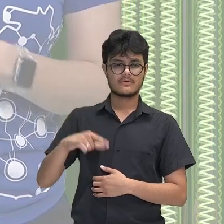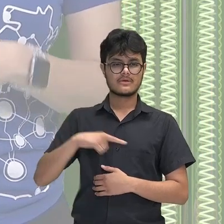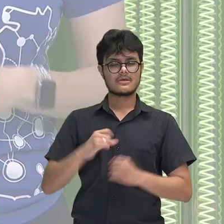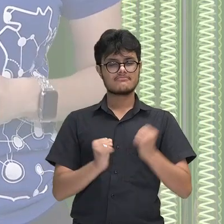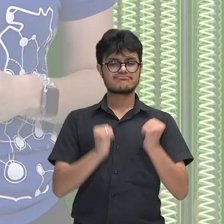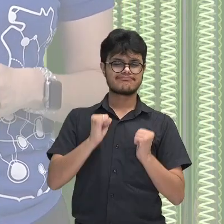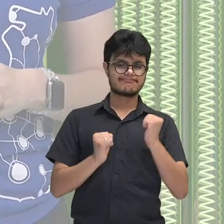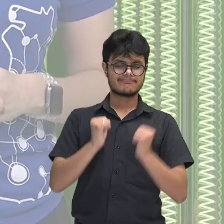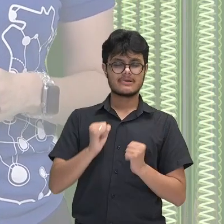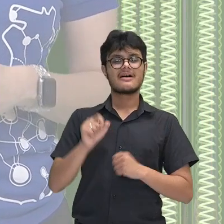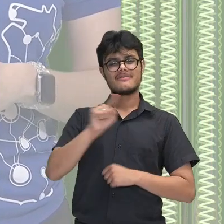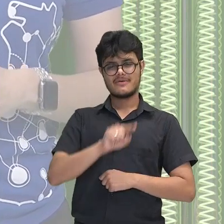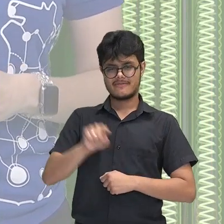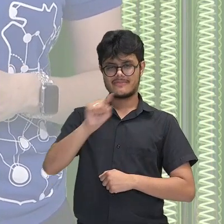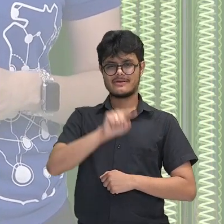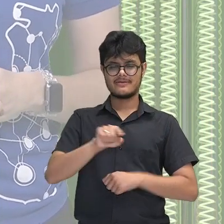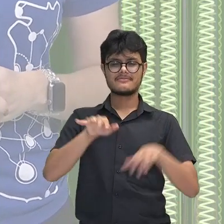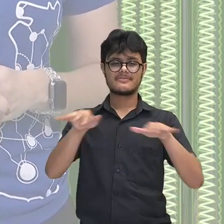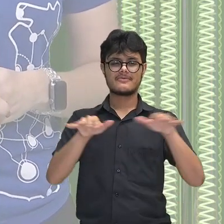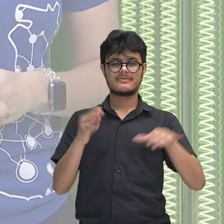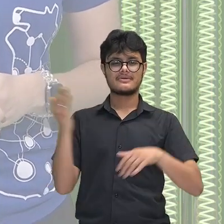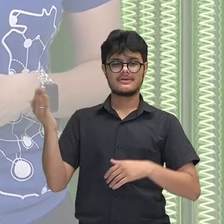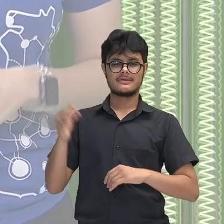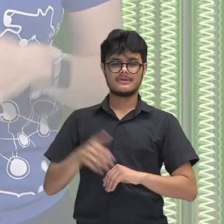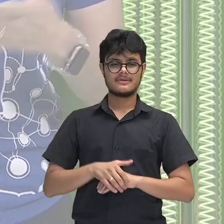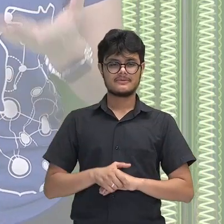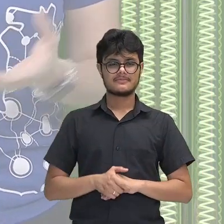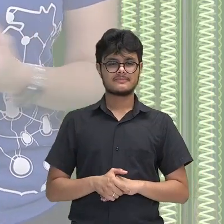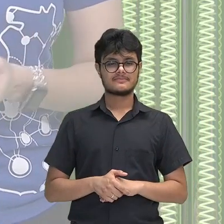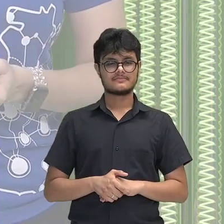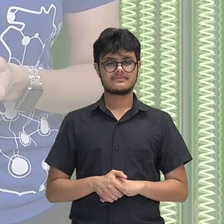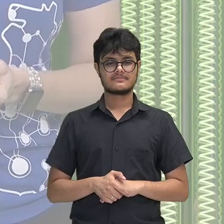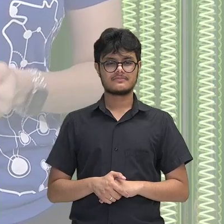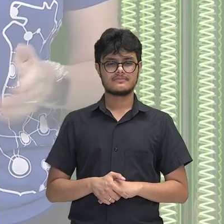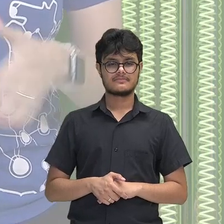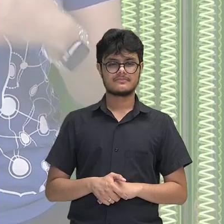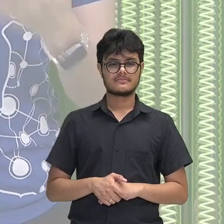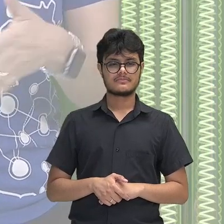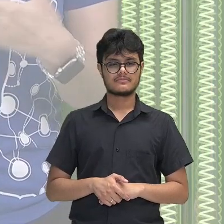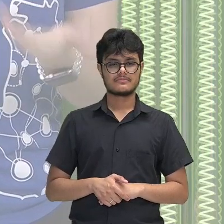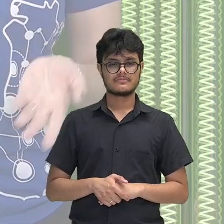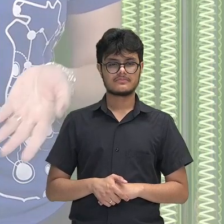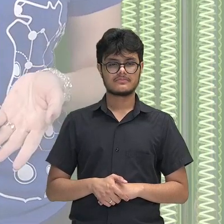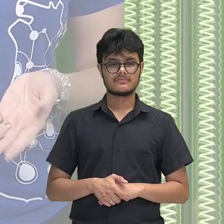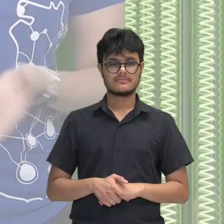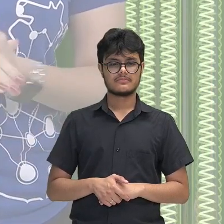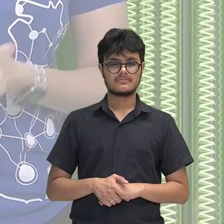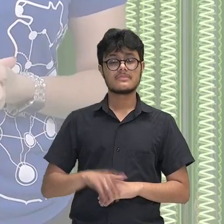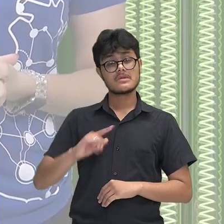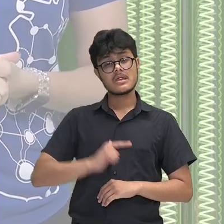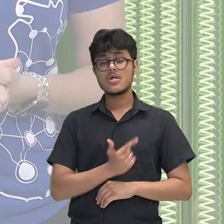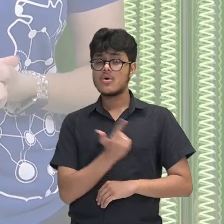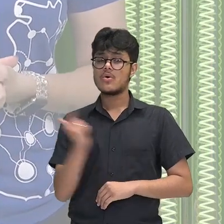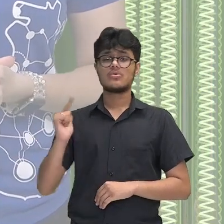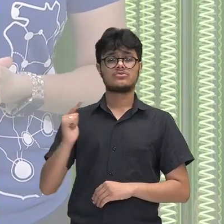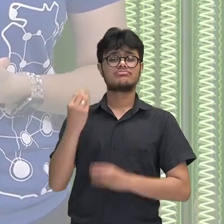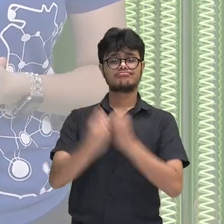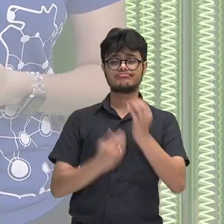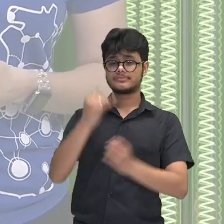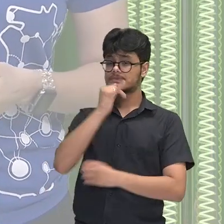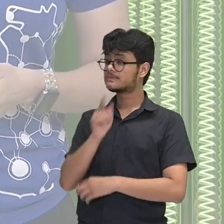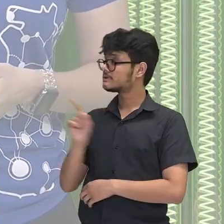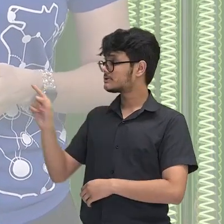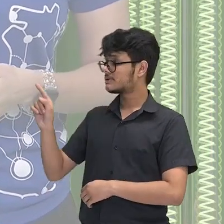que a gente consegue observar bem do virabrequim, que vai gerar essa energia. Mas existem outros tipos de